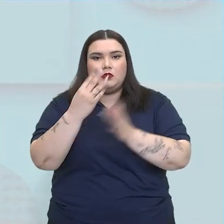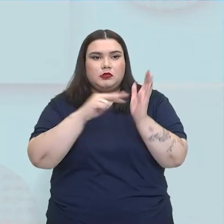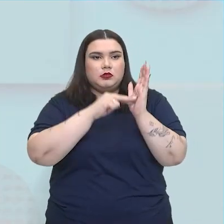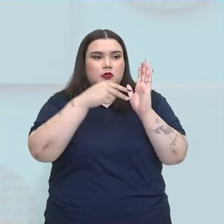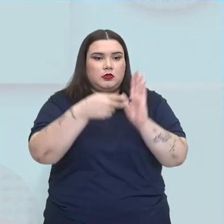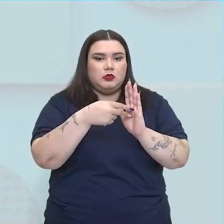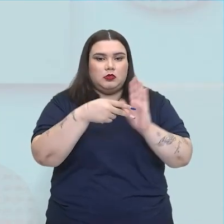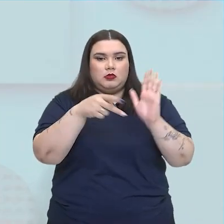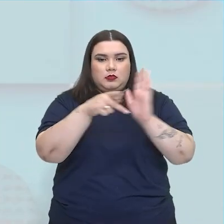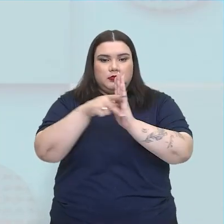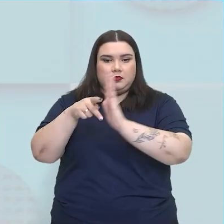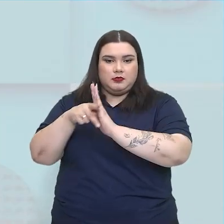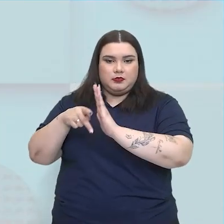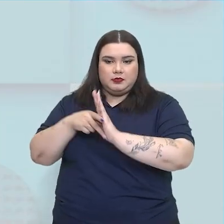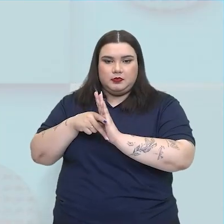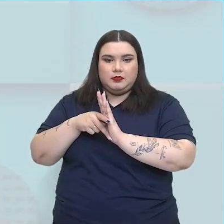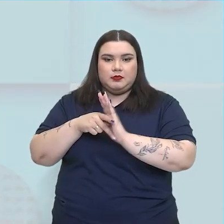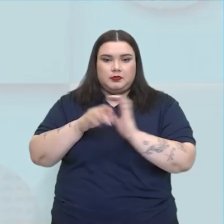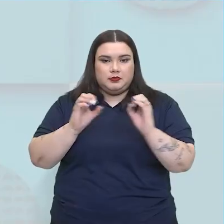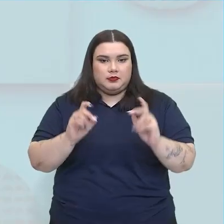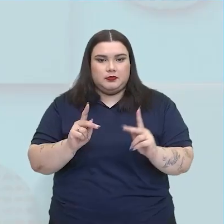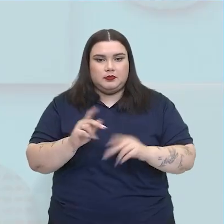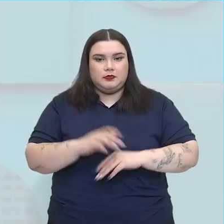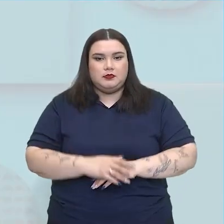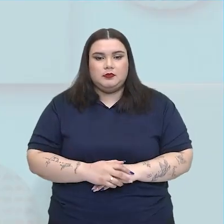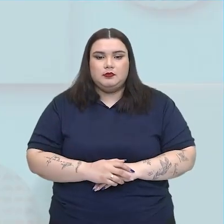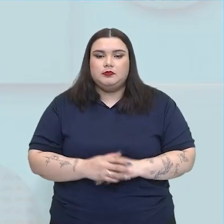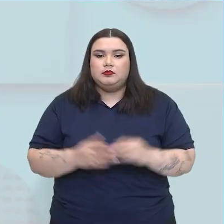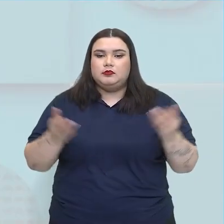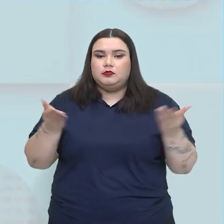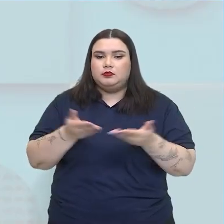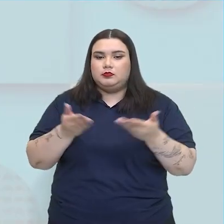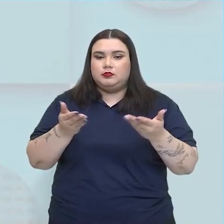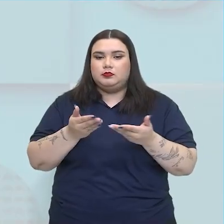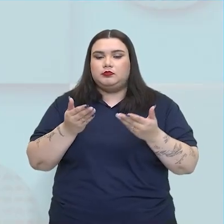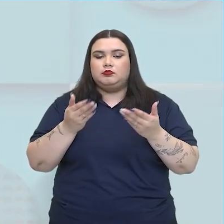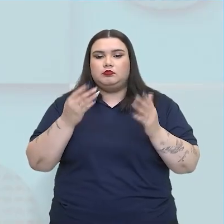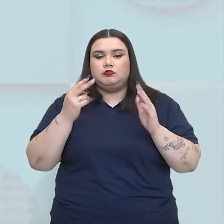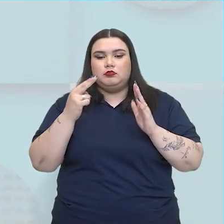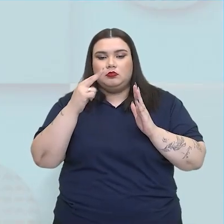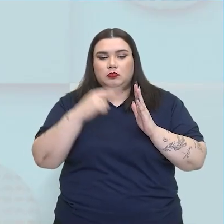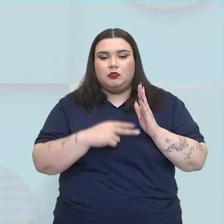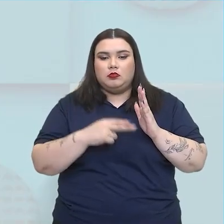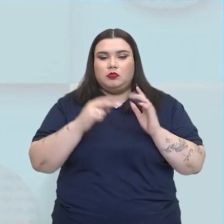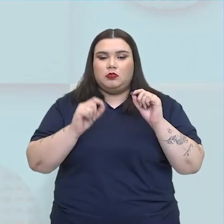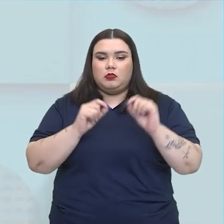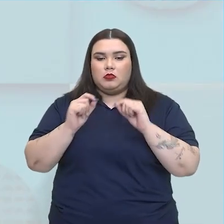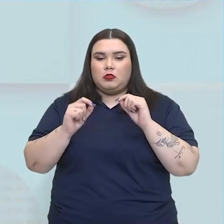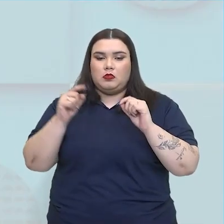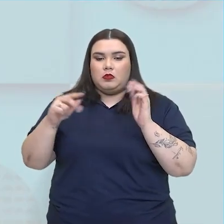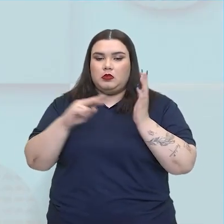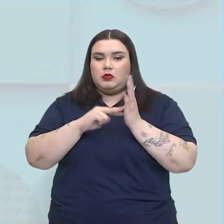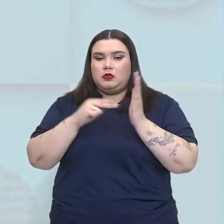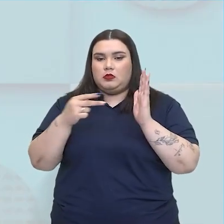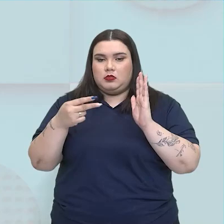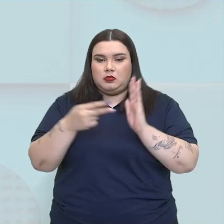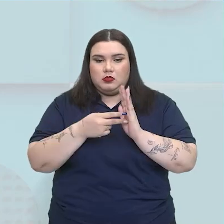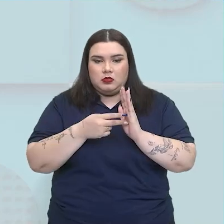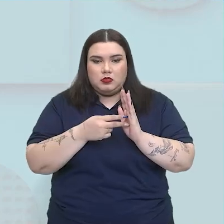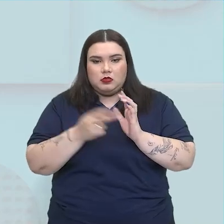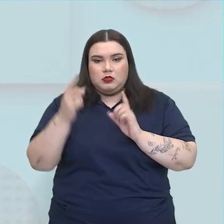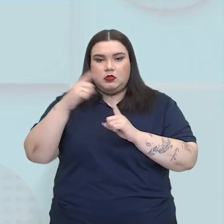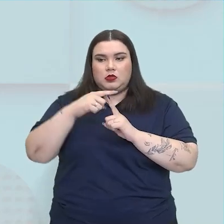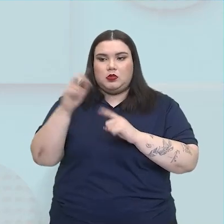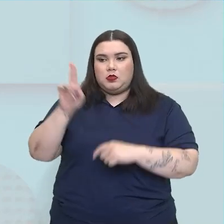sentido diferente. Muito bem. Vamos lá observar o efeito de sentido no caso